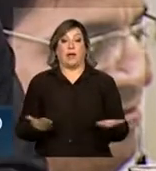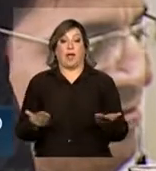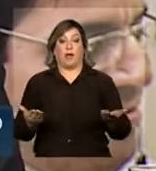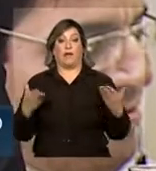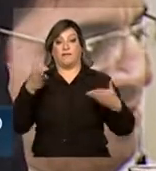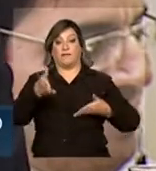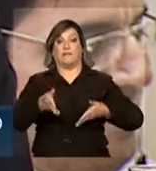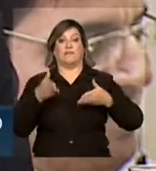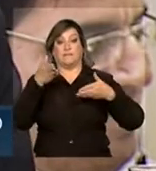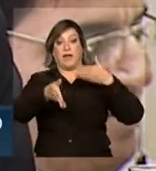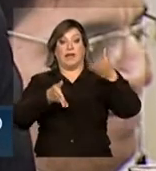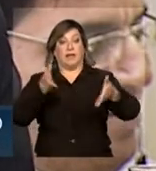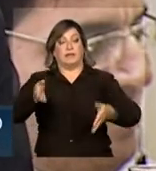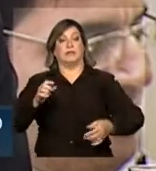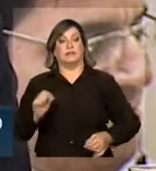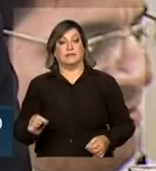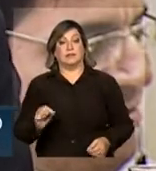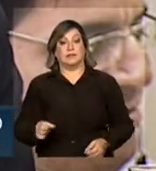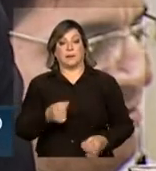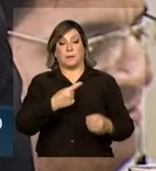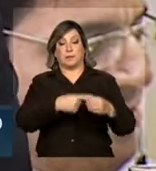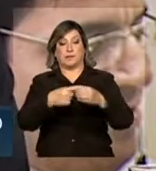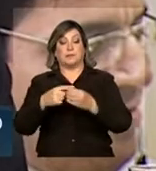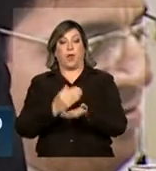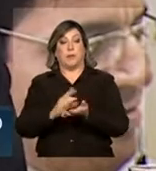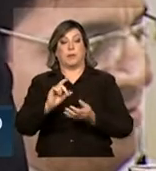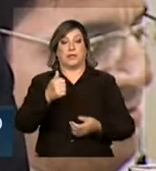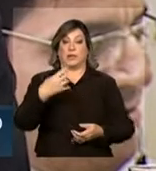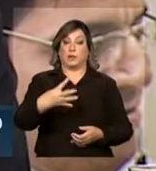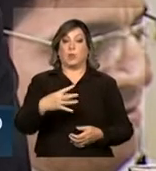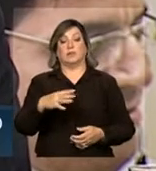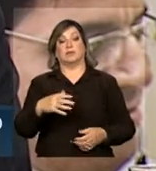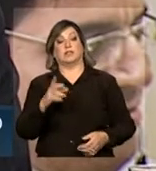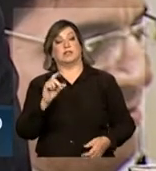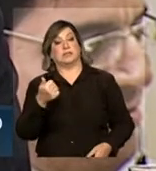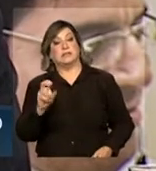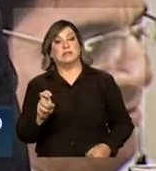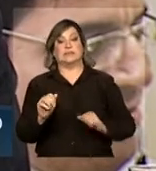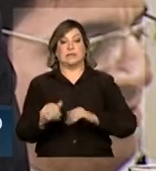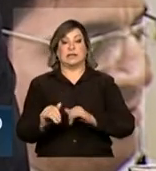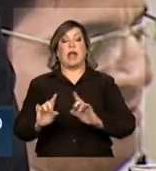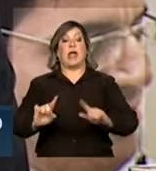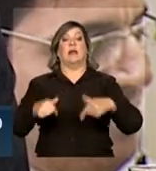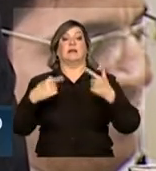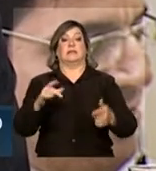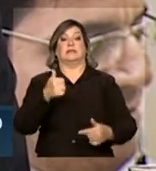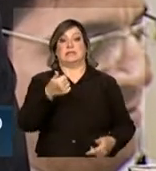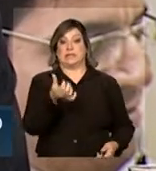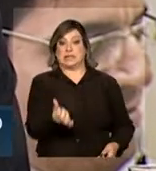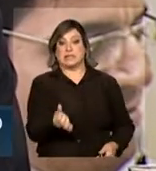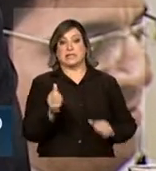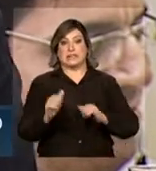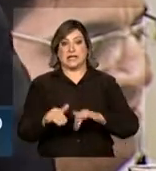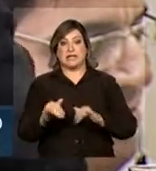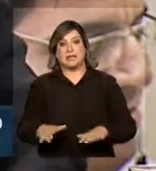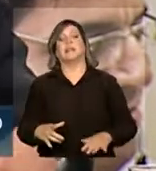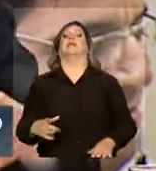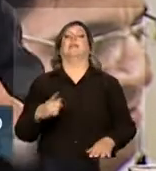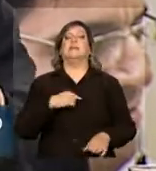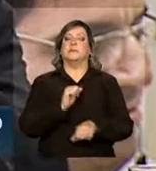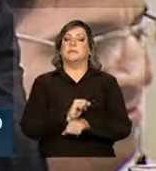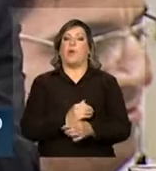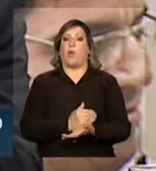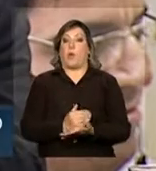municípios a partir do dia 14 de Setembro 14 15 e no dia 16 de Setembro temos a expectativa do